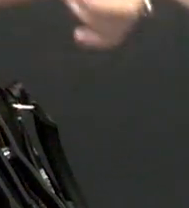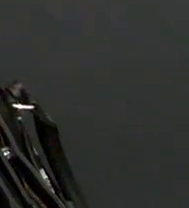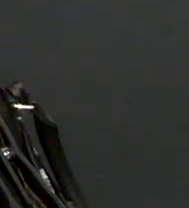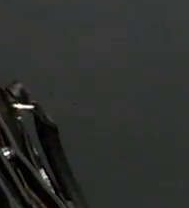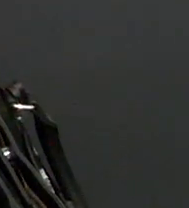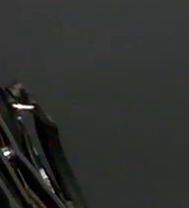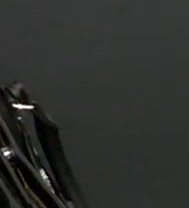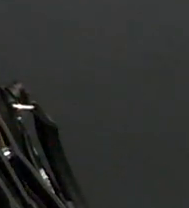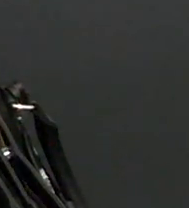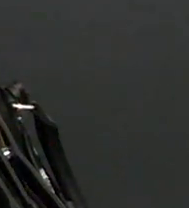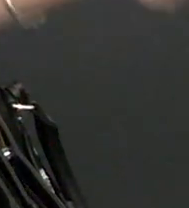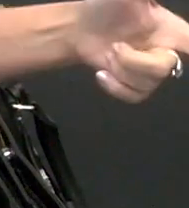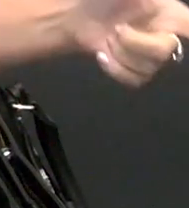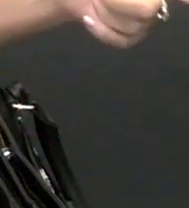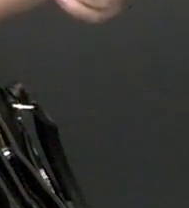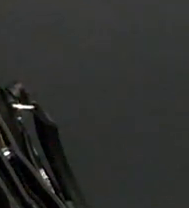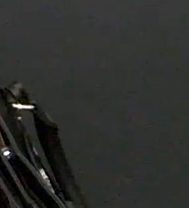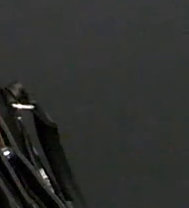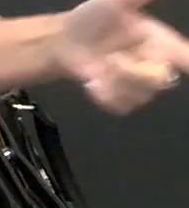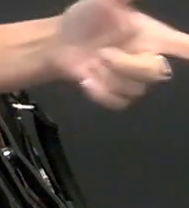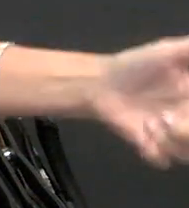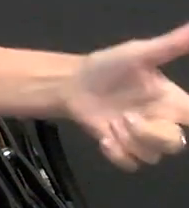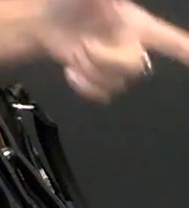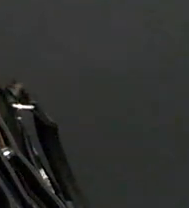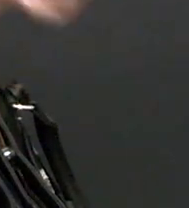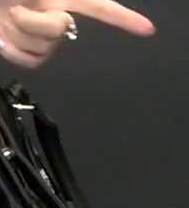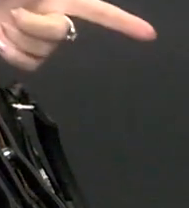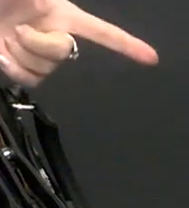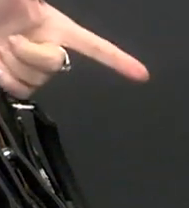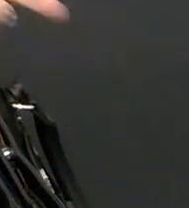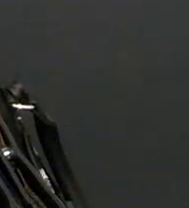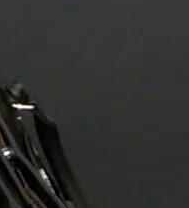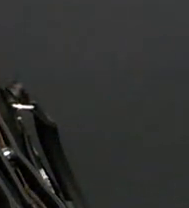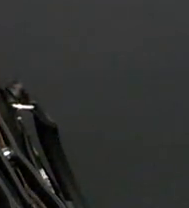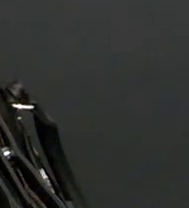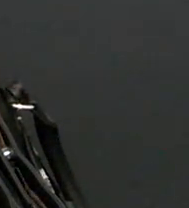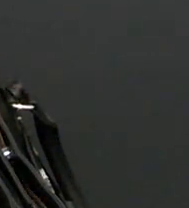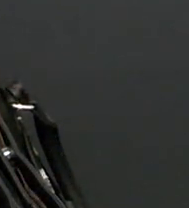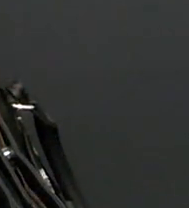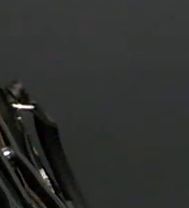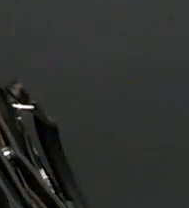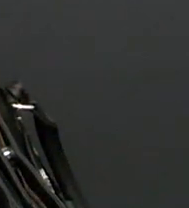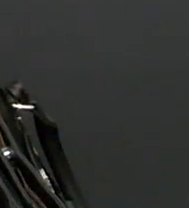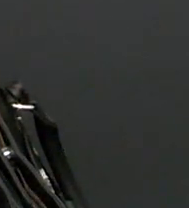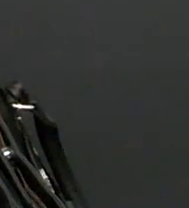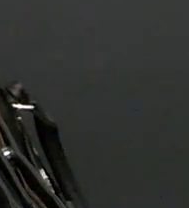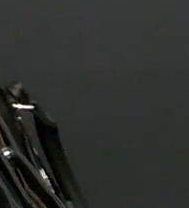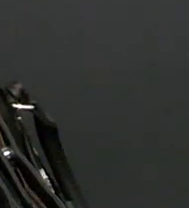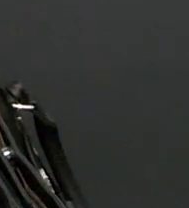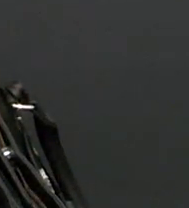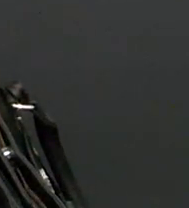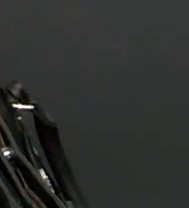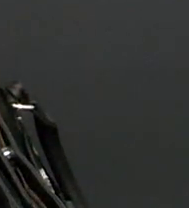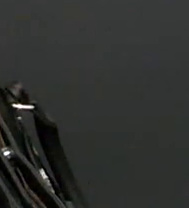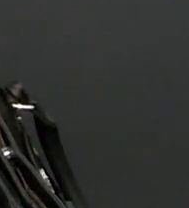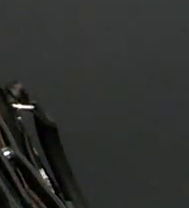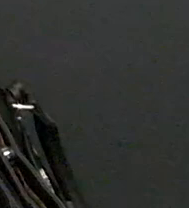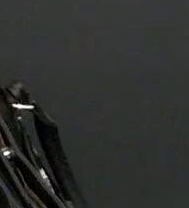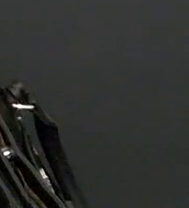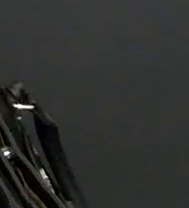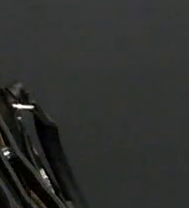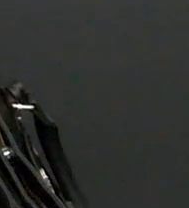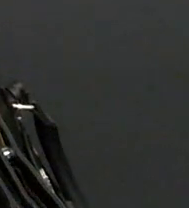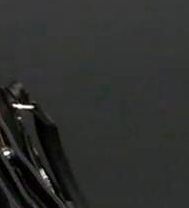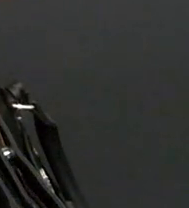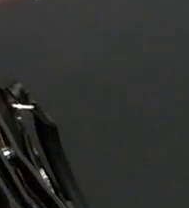agora e abra agora o a sua agenda para atendimento esse poder a lei não me dá